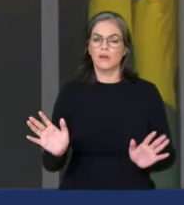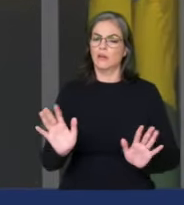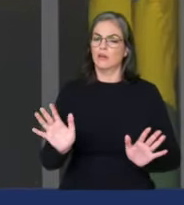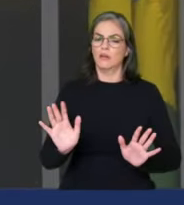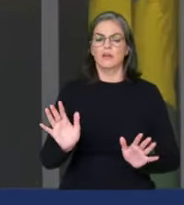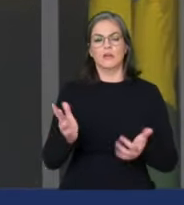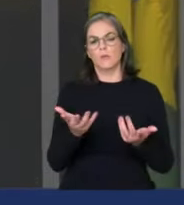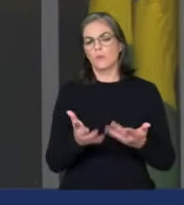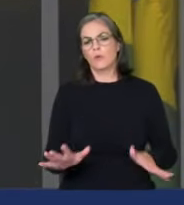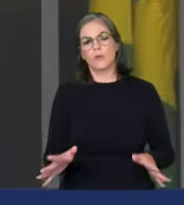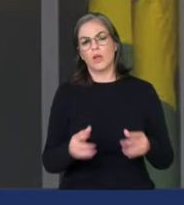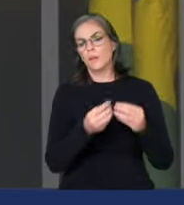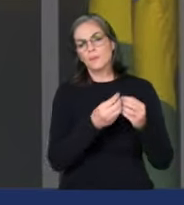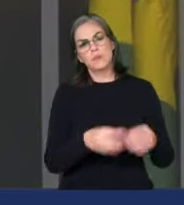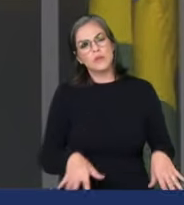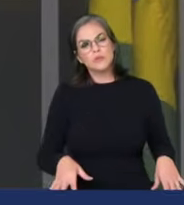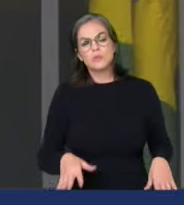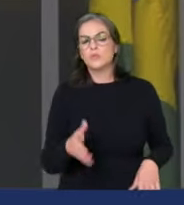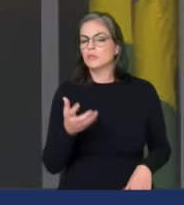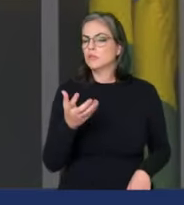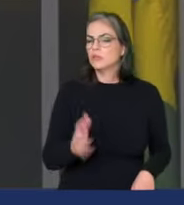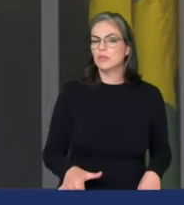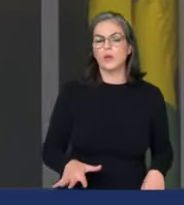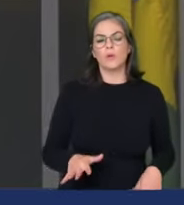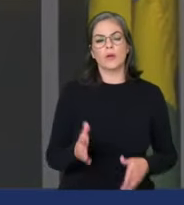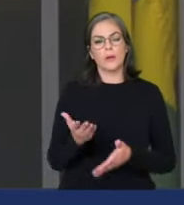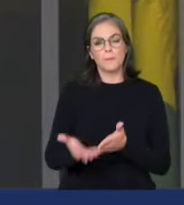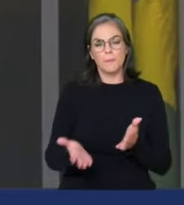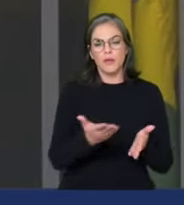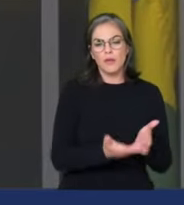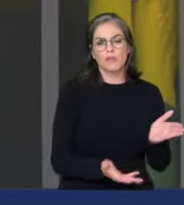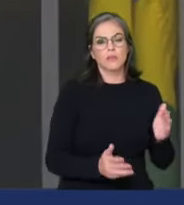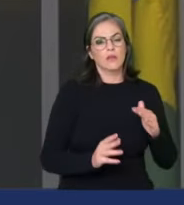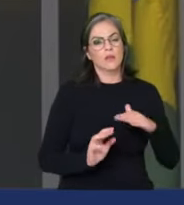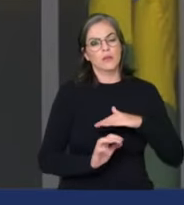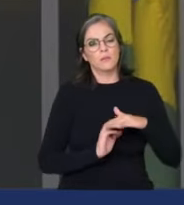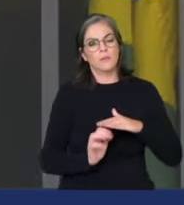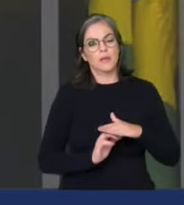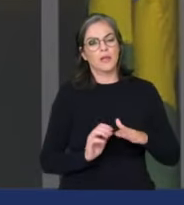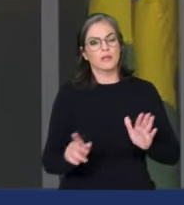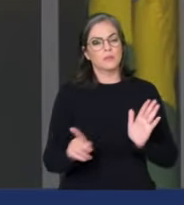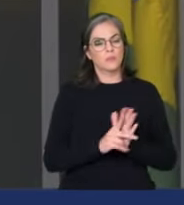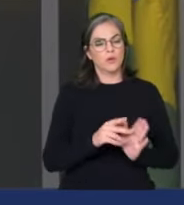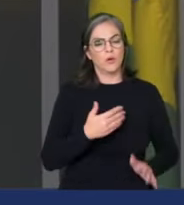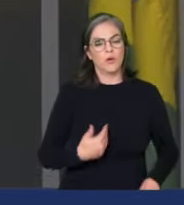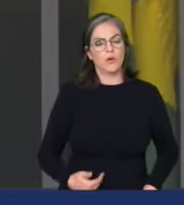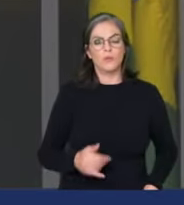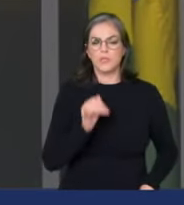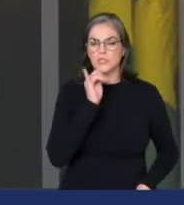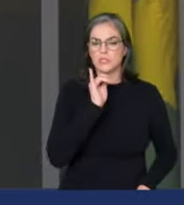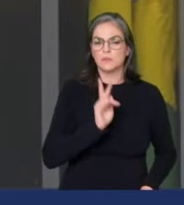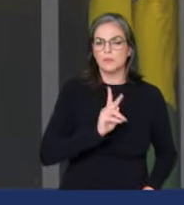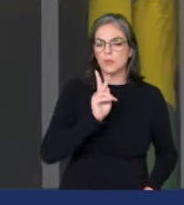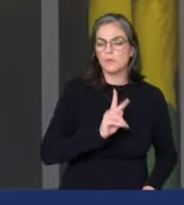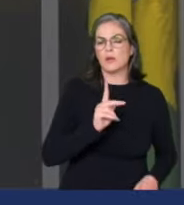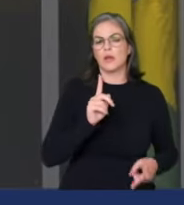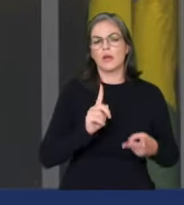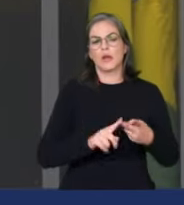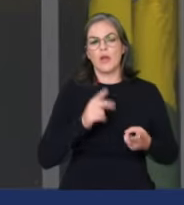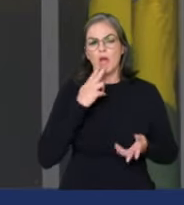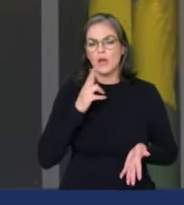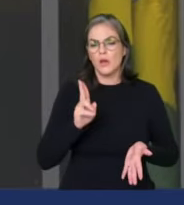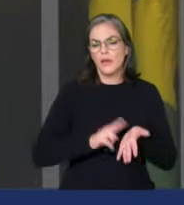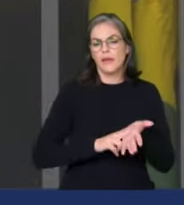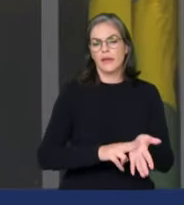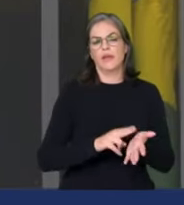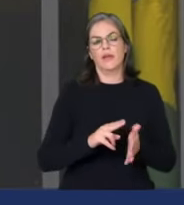olhar o Brasil olhando para os filhos, não vai olhar o Brasil entregando como quer entregar os Correios,